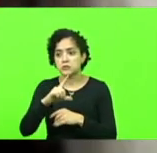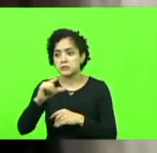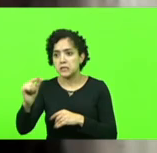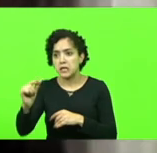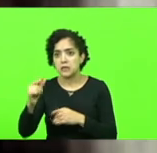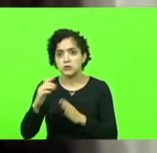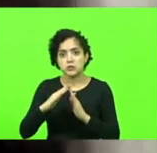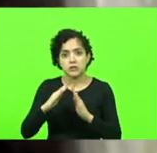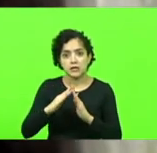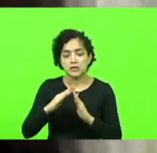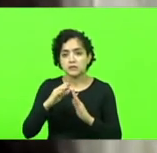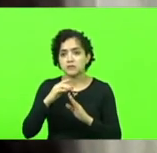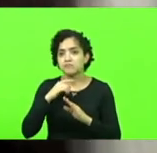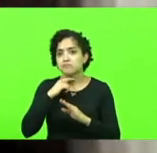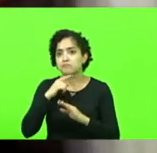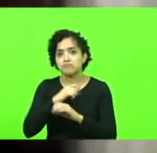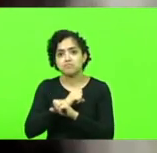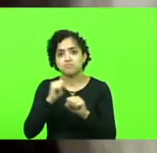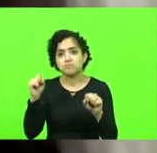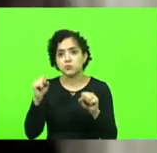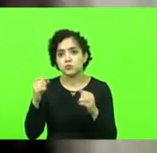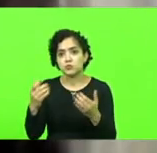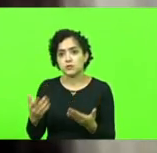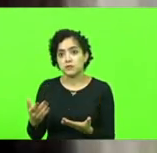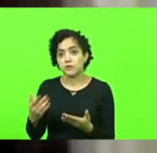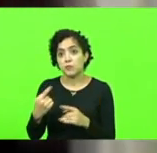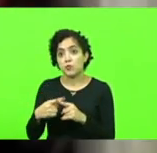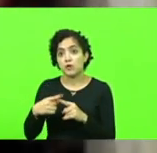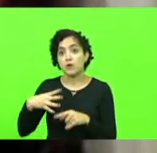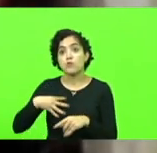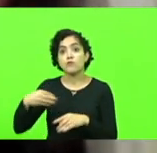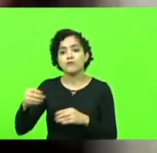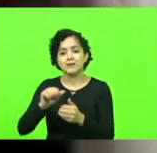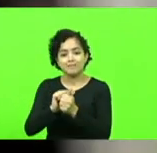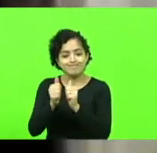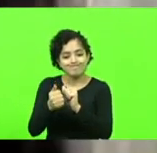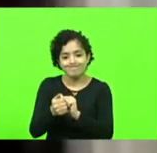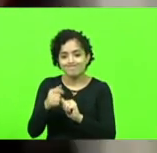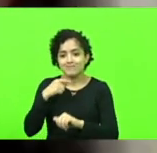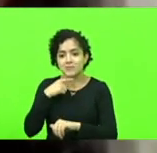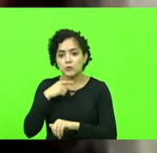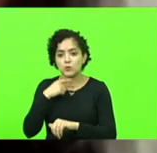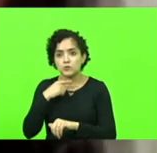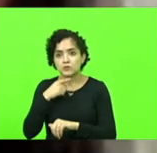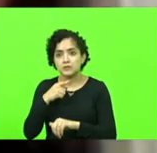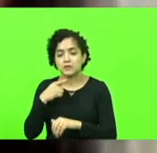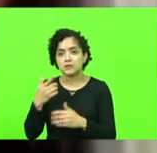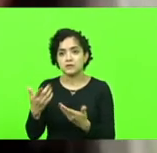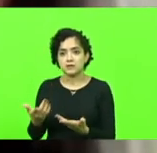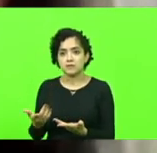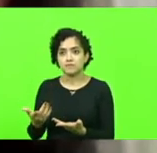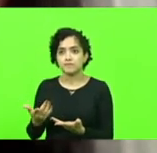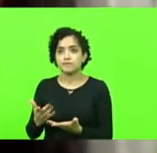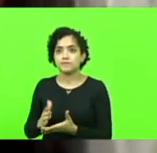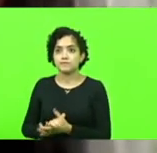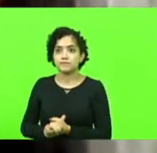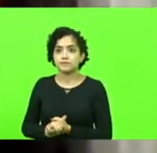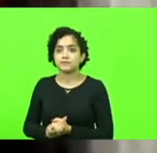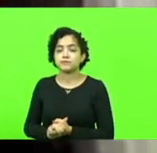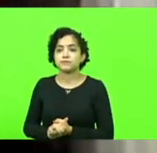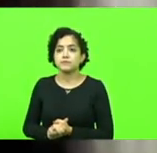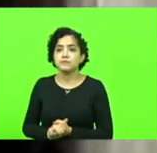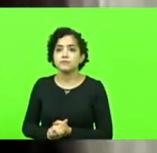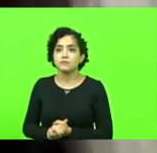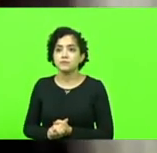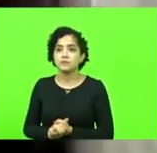o filho não se adequa ao local, à temperatura, né?